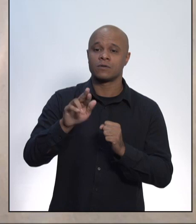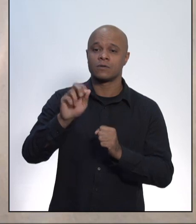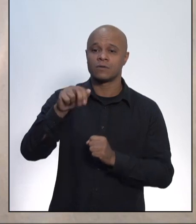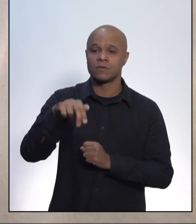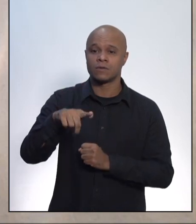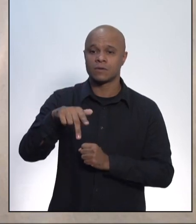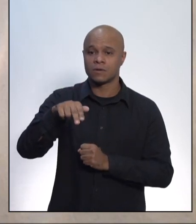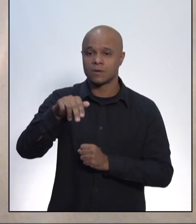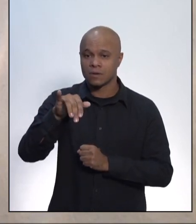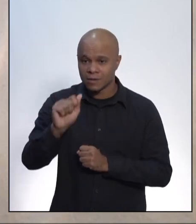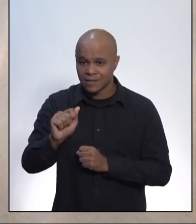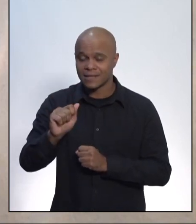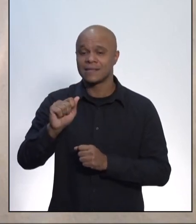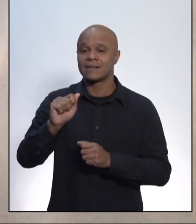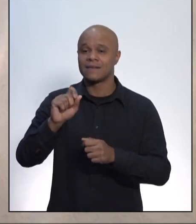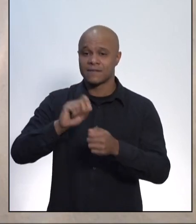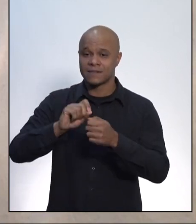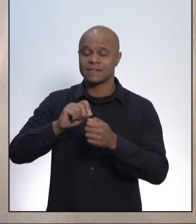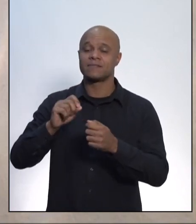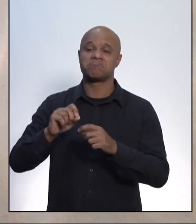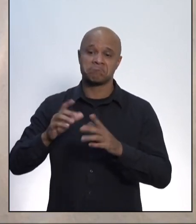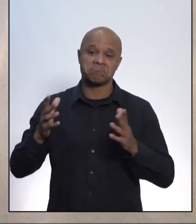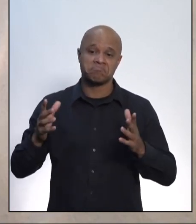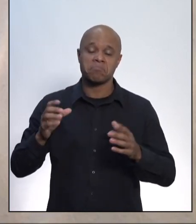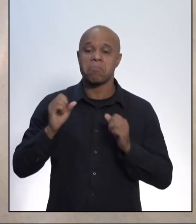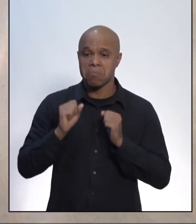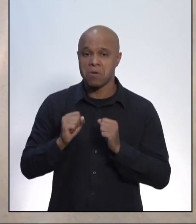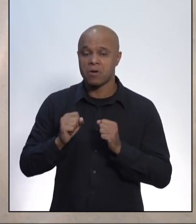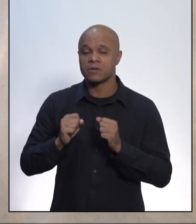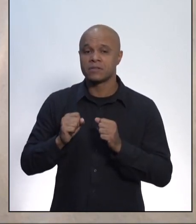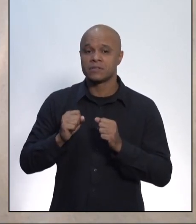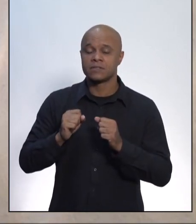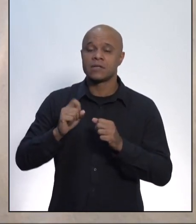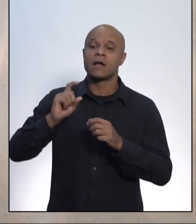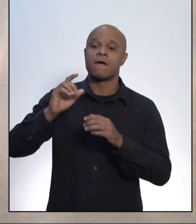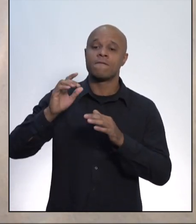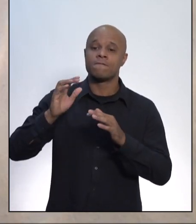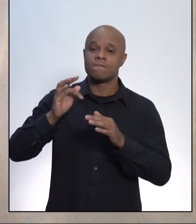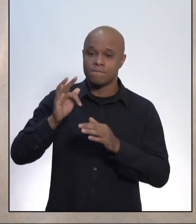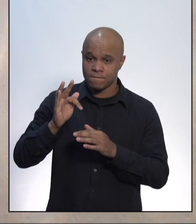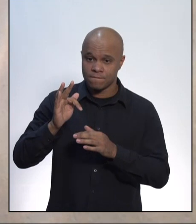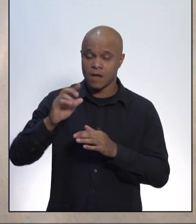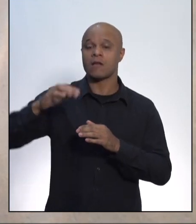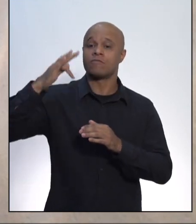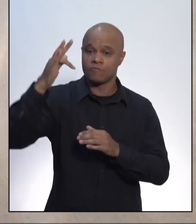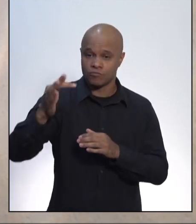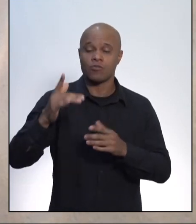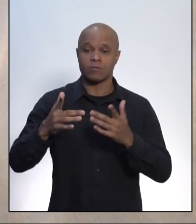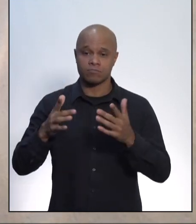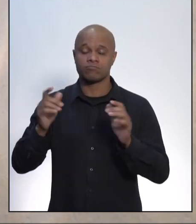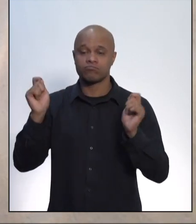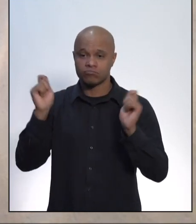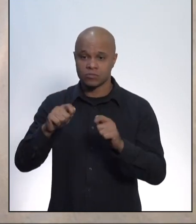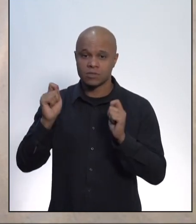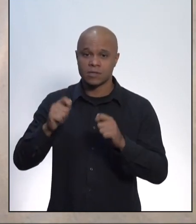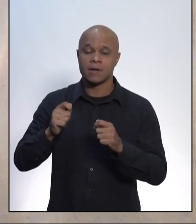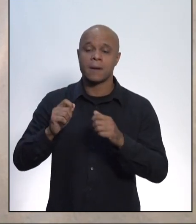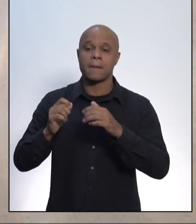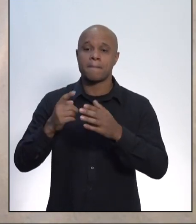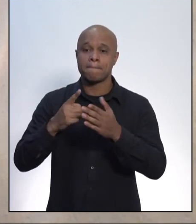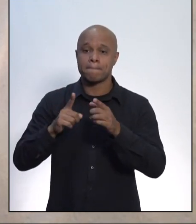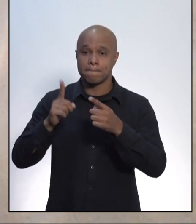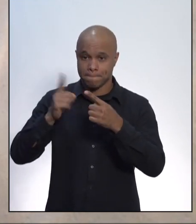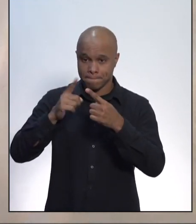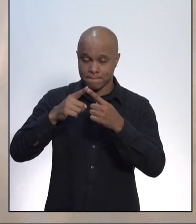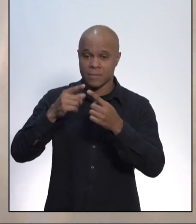ter a boa ideia e montar o seu projeto piloto. A franquia vem como uma consequência. Eu não pensaria logo em abrir franquia, não. Eu